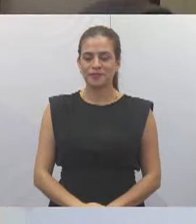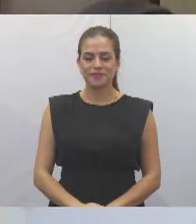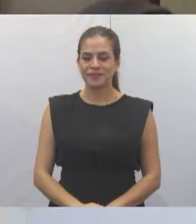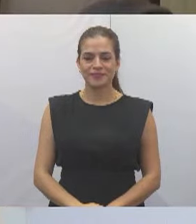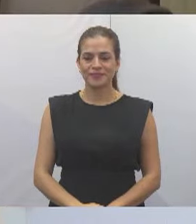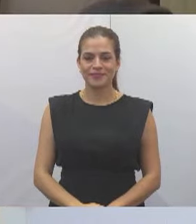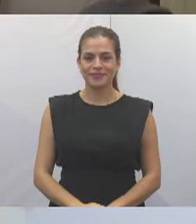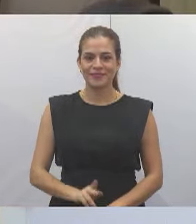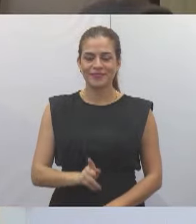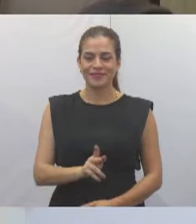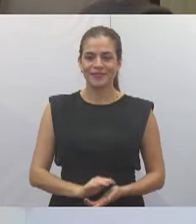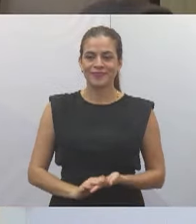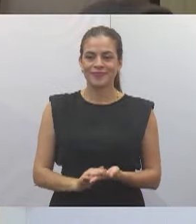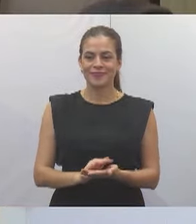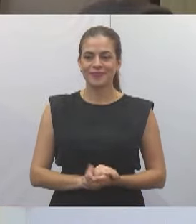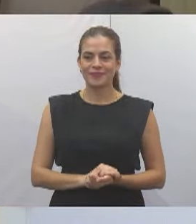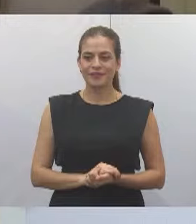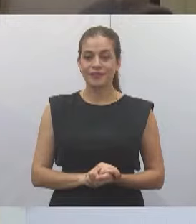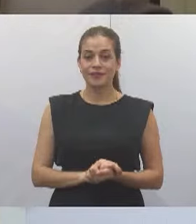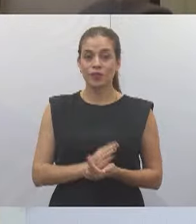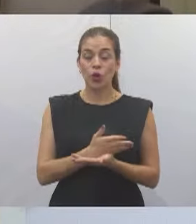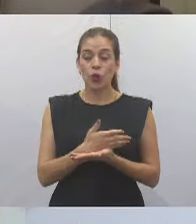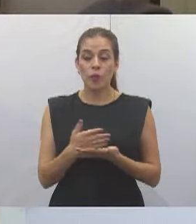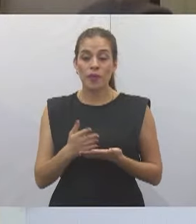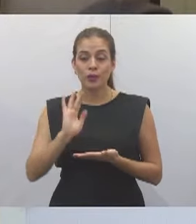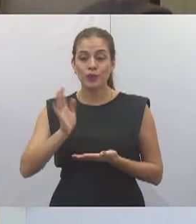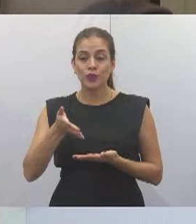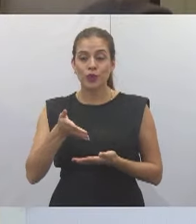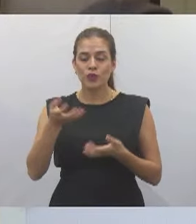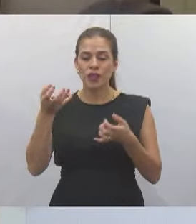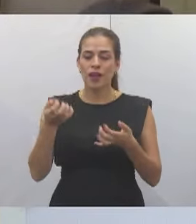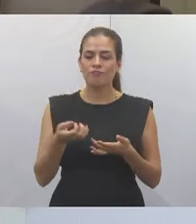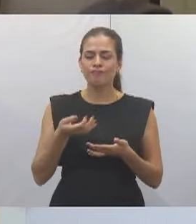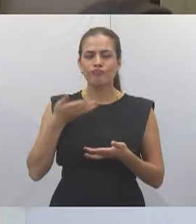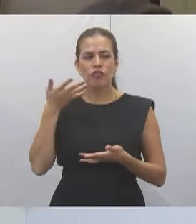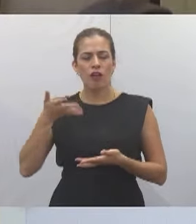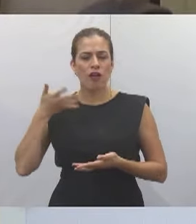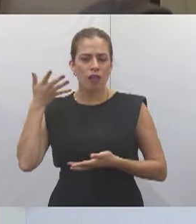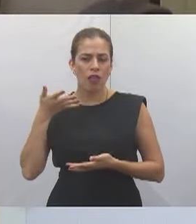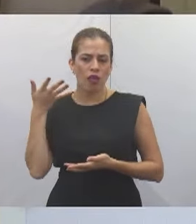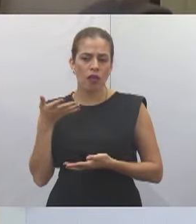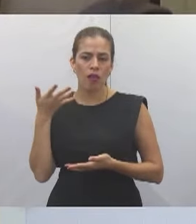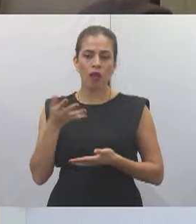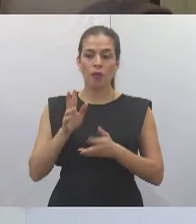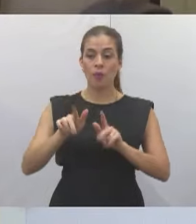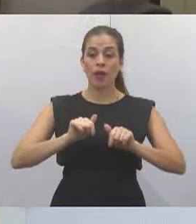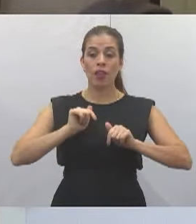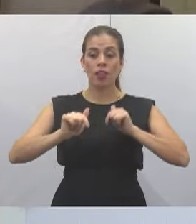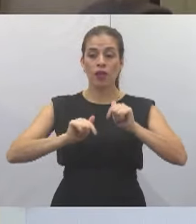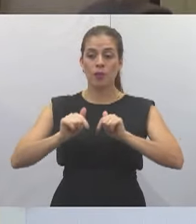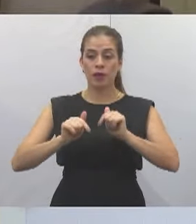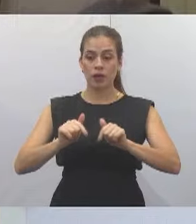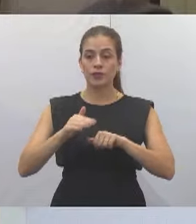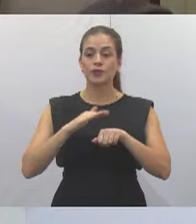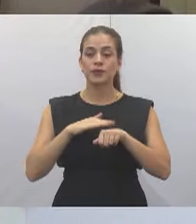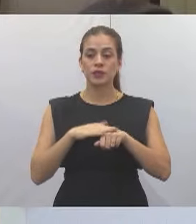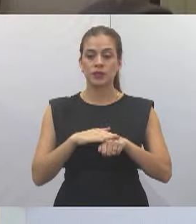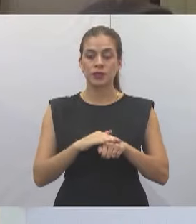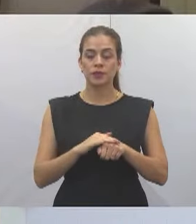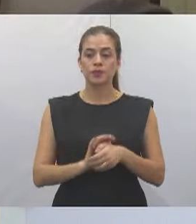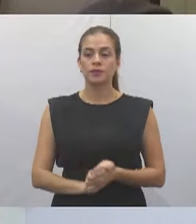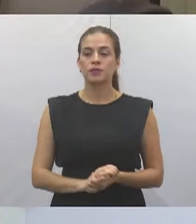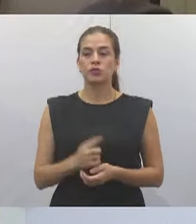Como sempre, logo no início, eu falo algumas coisas que são referentes ao trabalho que nós estamos fazendo.